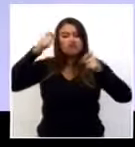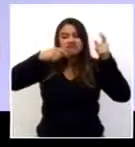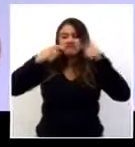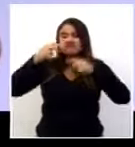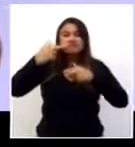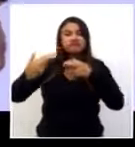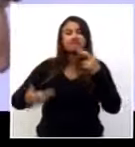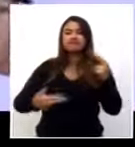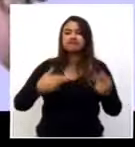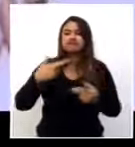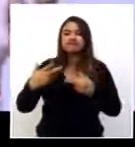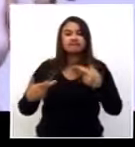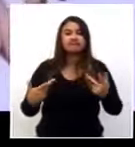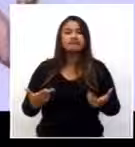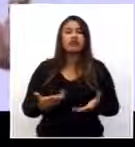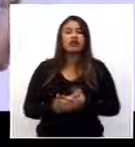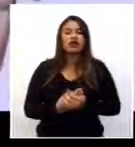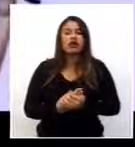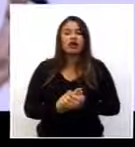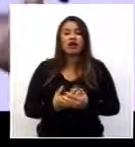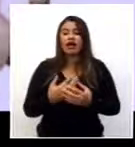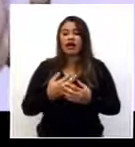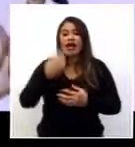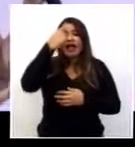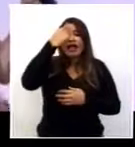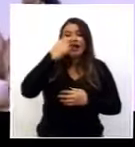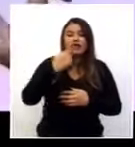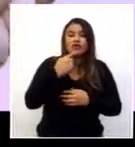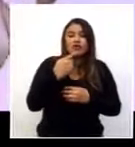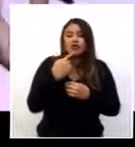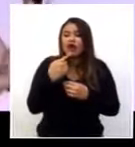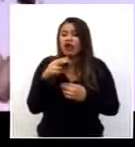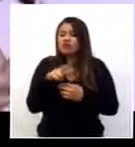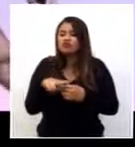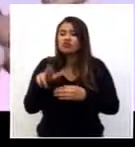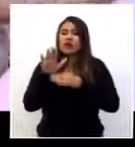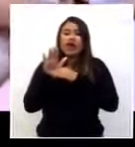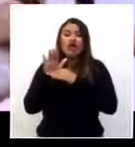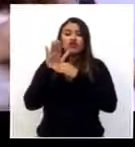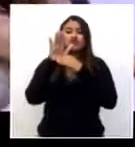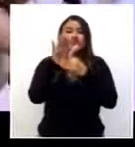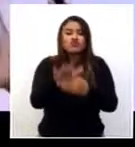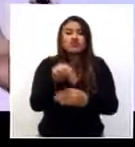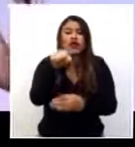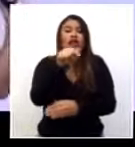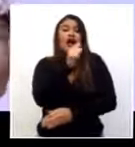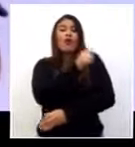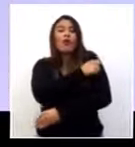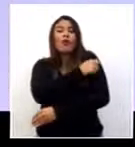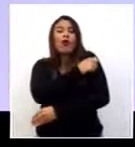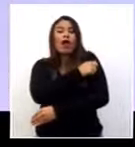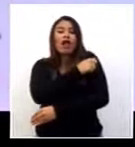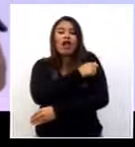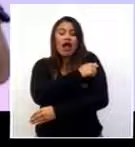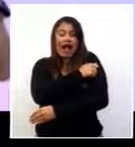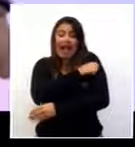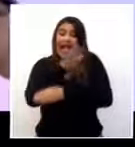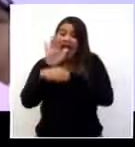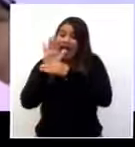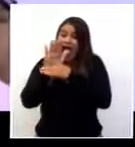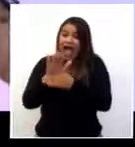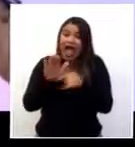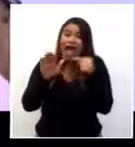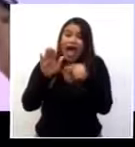expressões. Quais linguagens eu posso usar para ajudar este aluno, e esse é o verbo, ajudar